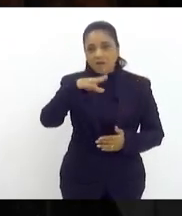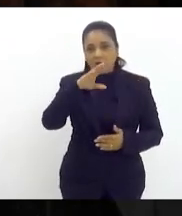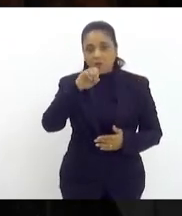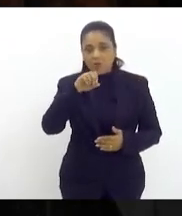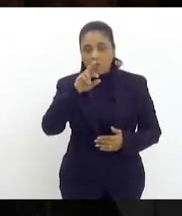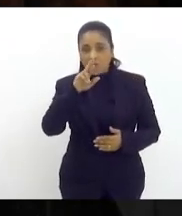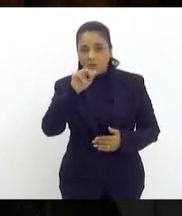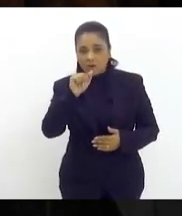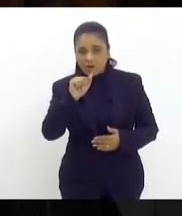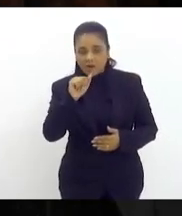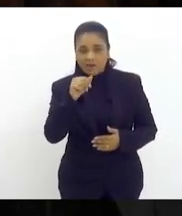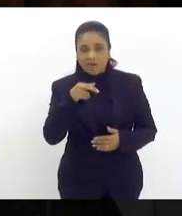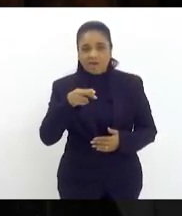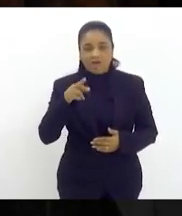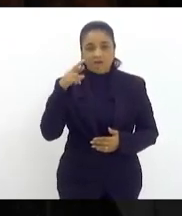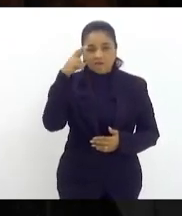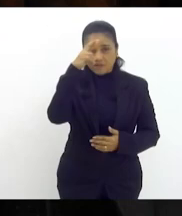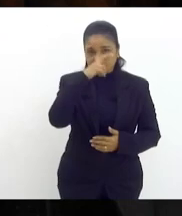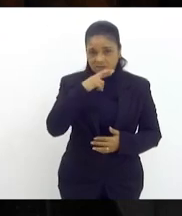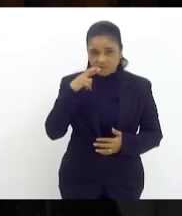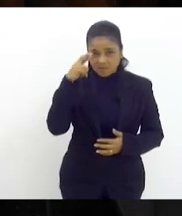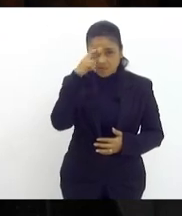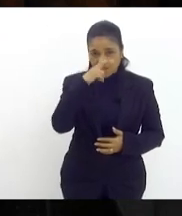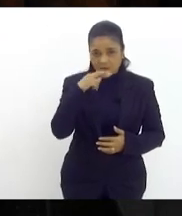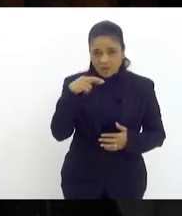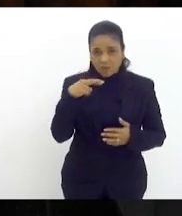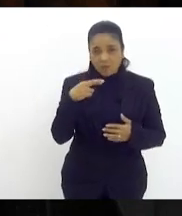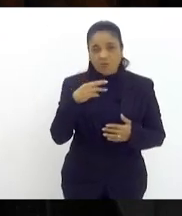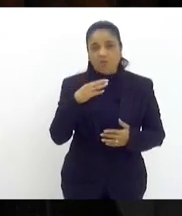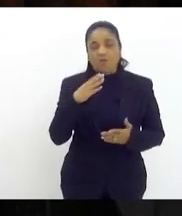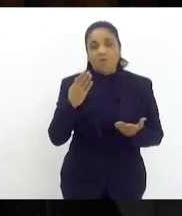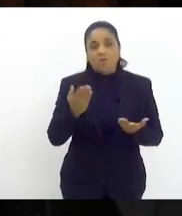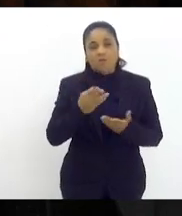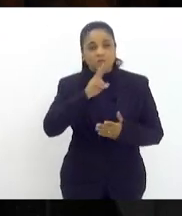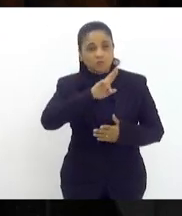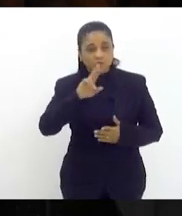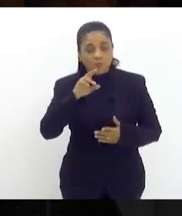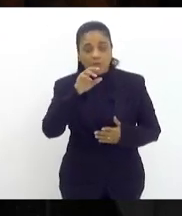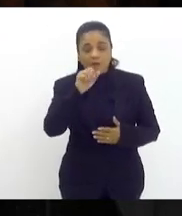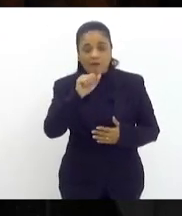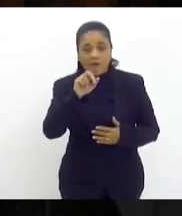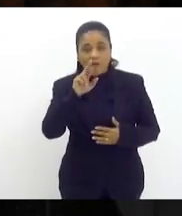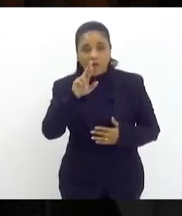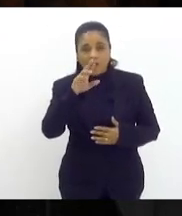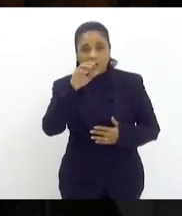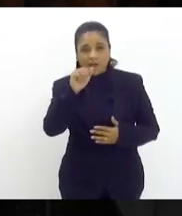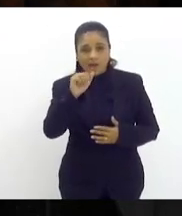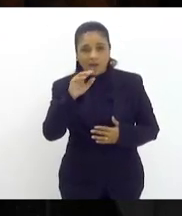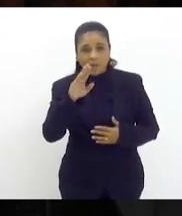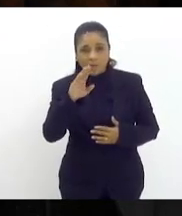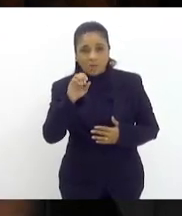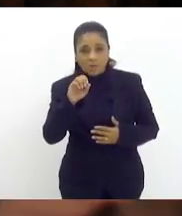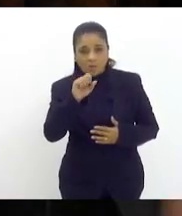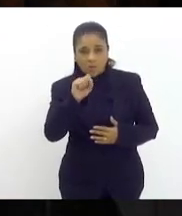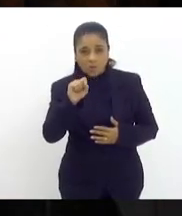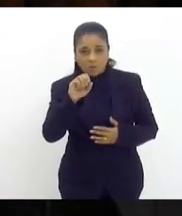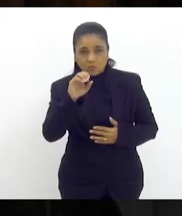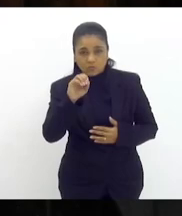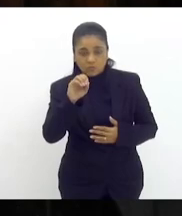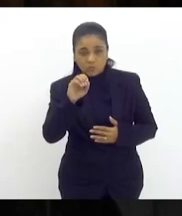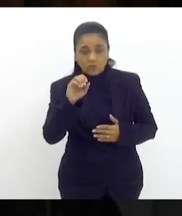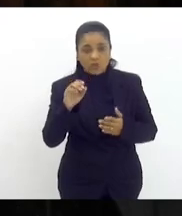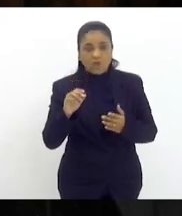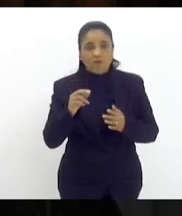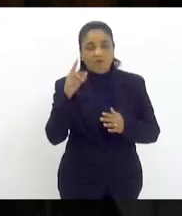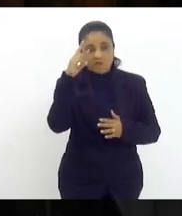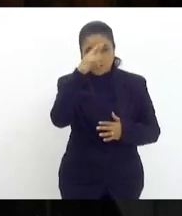hoje denominado arcabouço fiscal esse arcabouço fiscal senhora